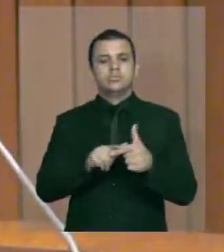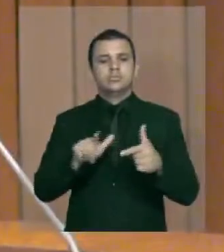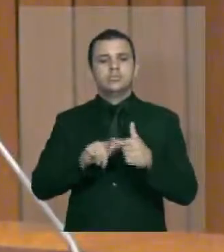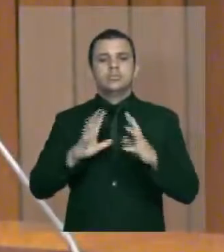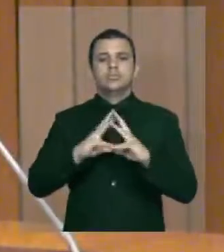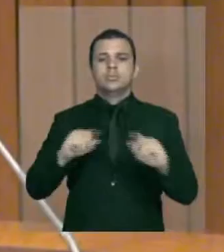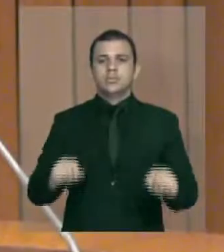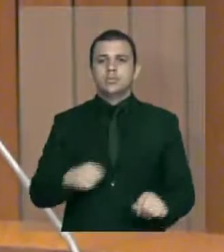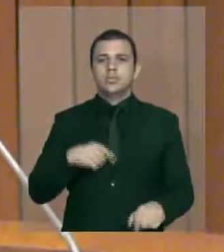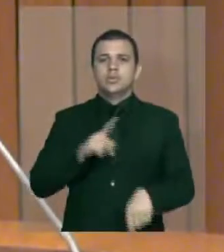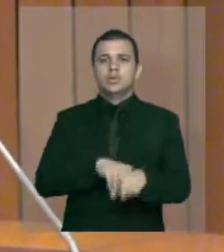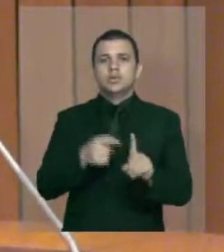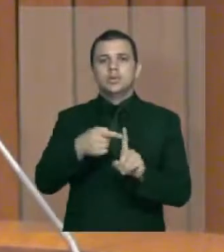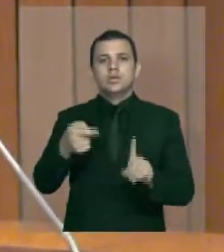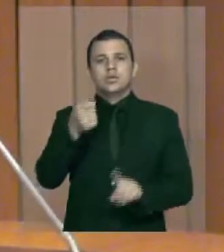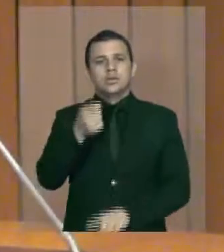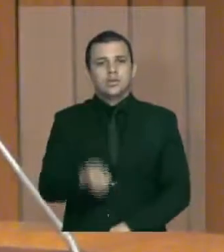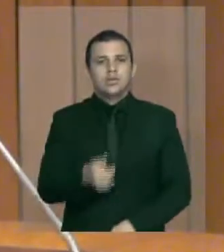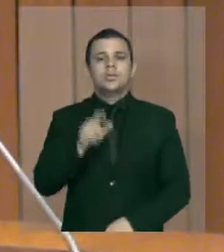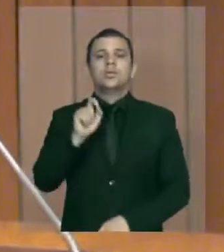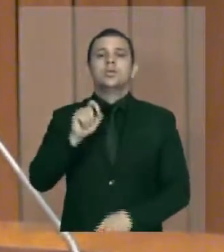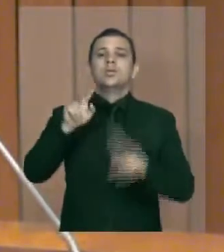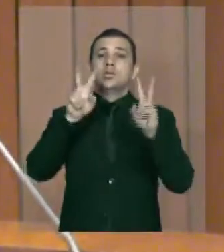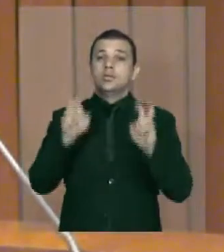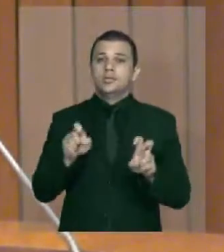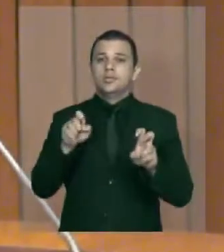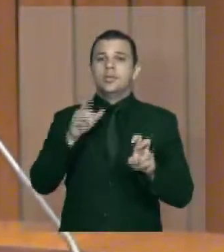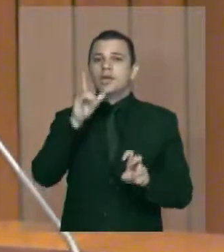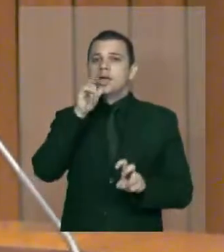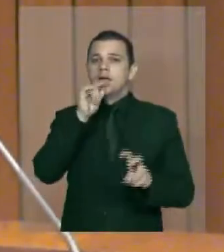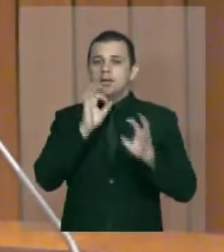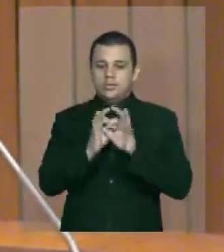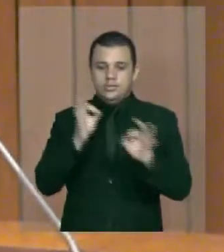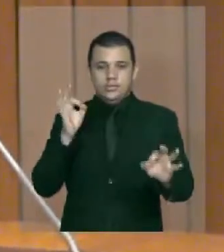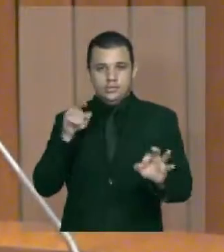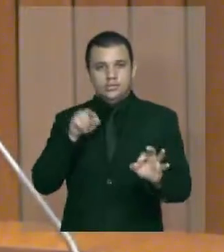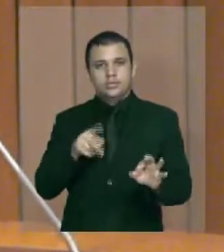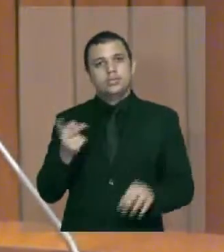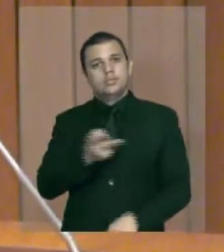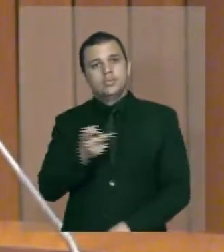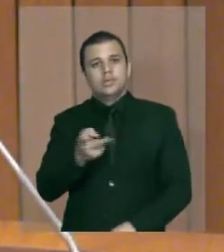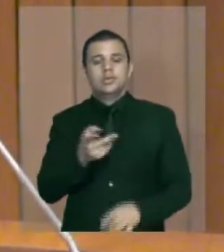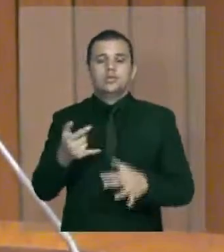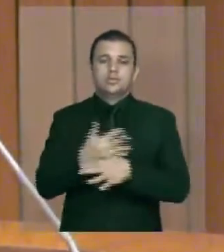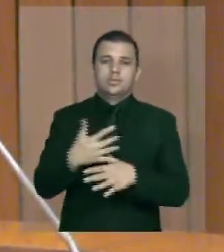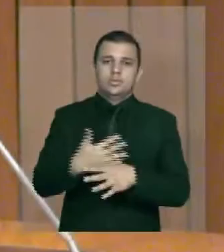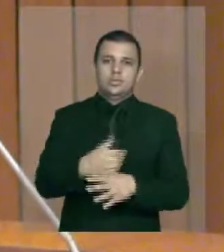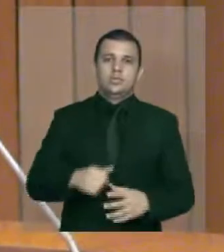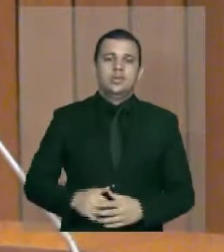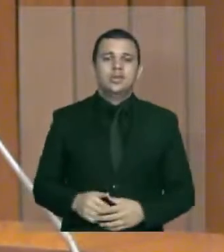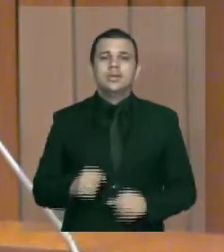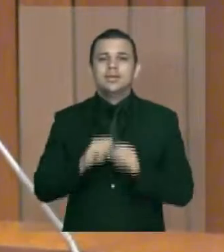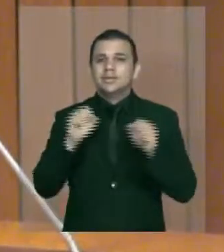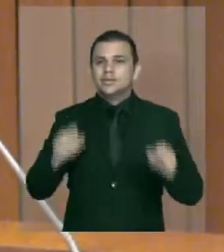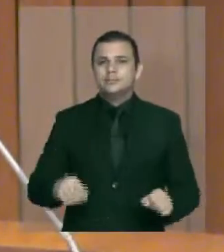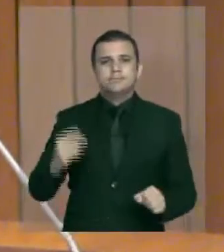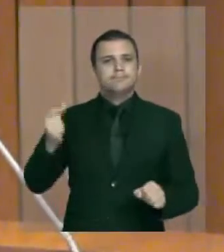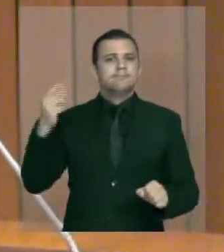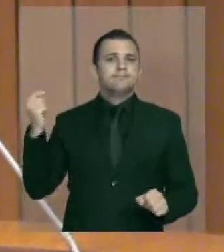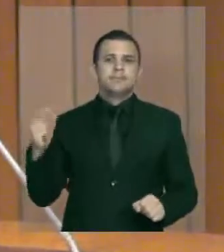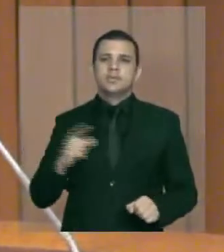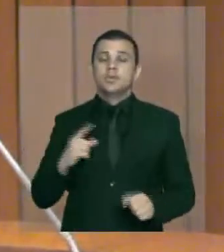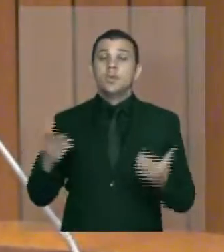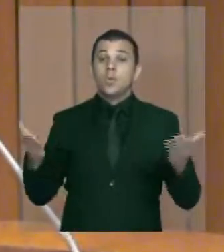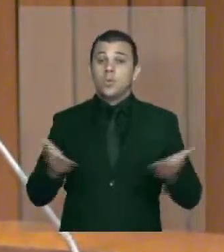a questão do abastecimento da água nas duas cidades. Nosso sistema é um sistema antigo. Dos sistemas